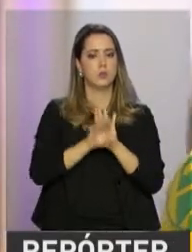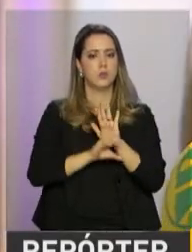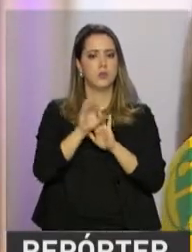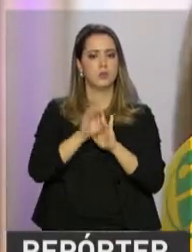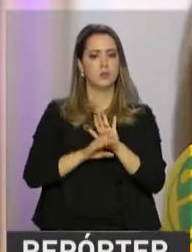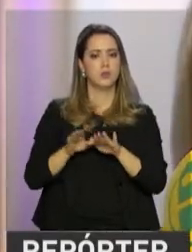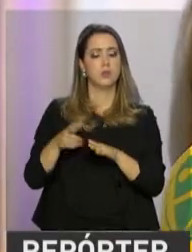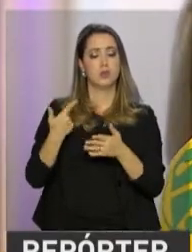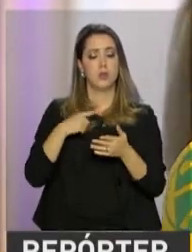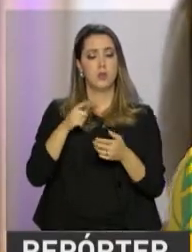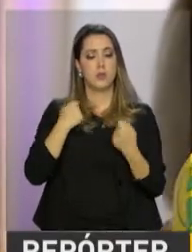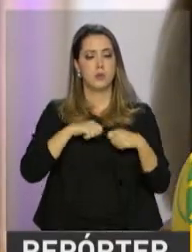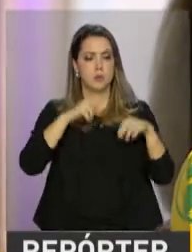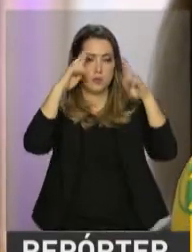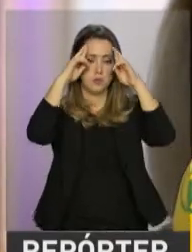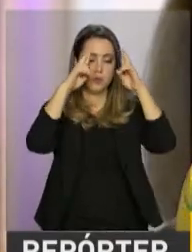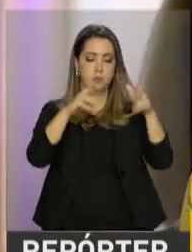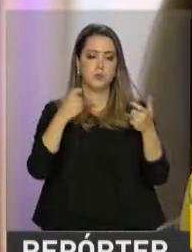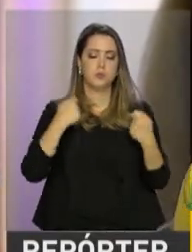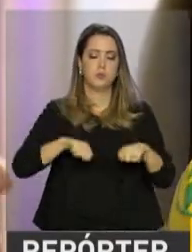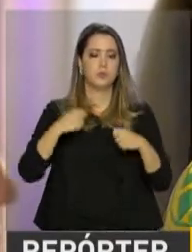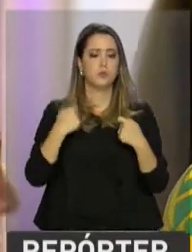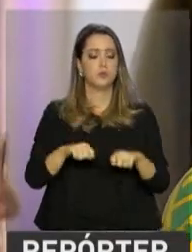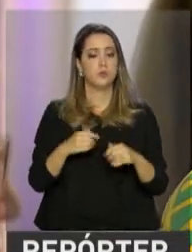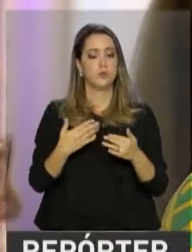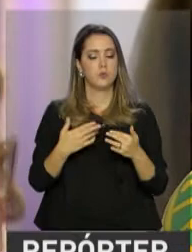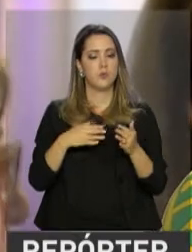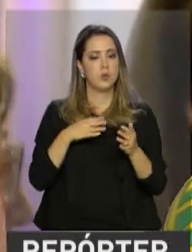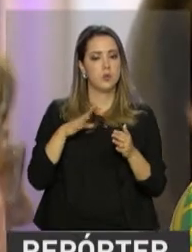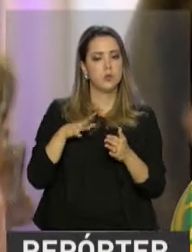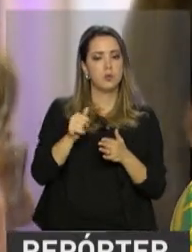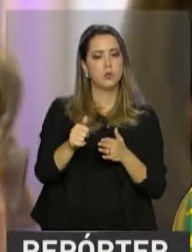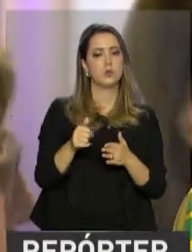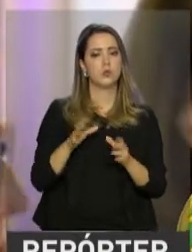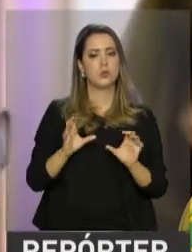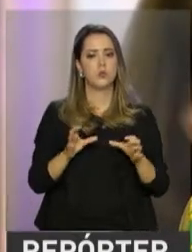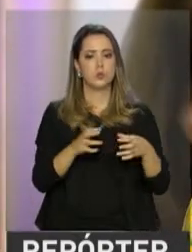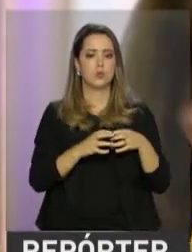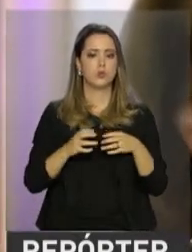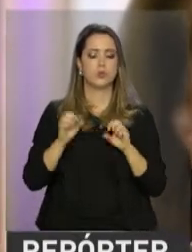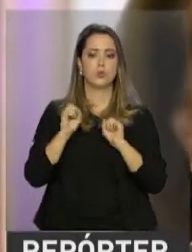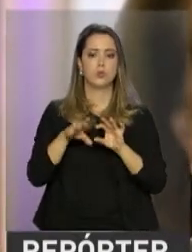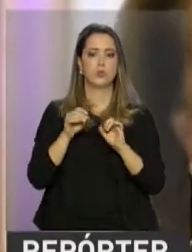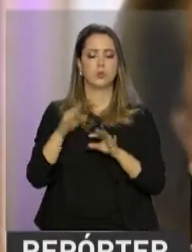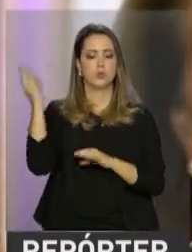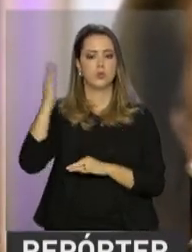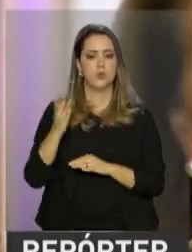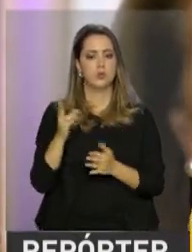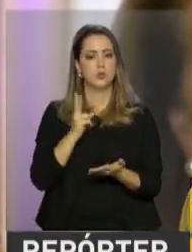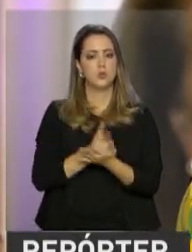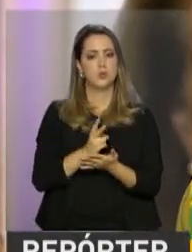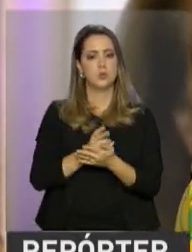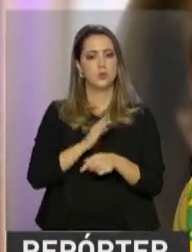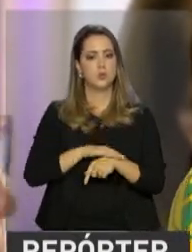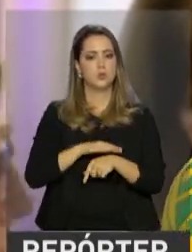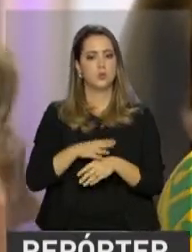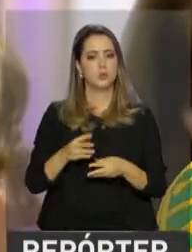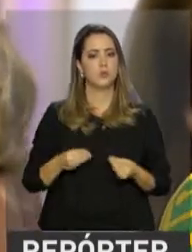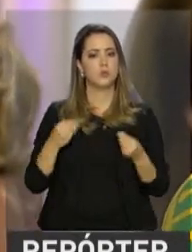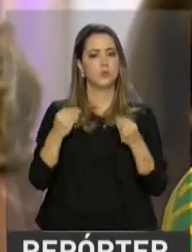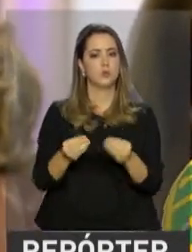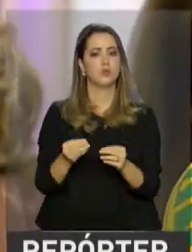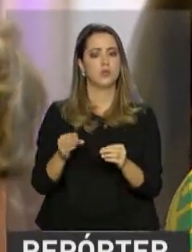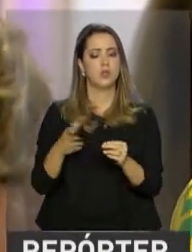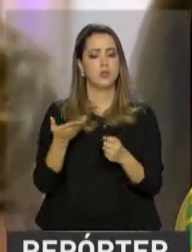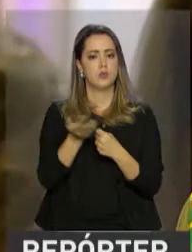estabelecida que deve ser é obrigatoriamente seguida por todas as redes de educação do brasil e ao mesmo tempo garantindo o mínimo de